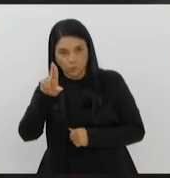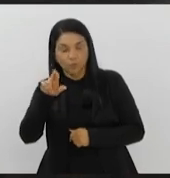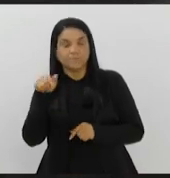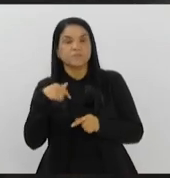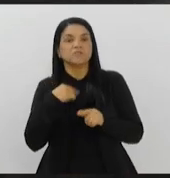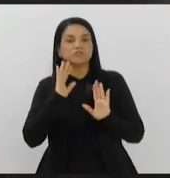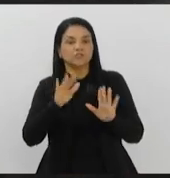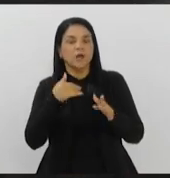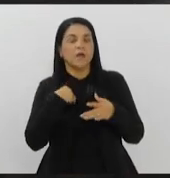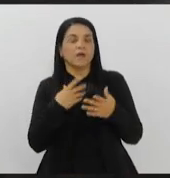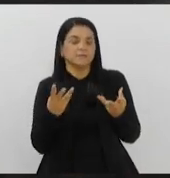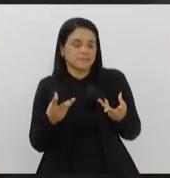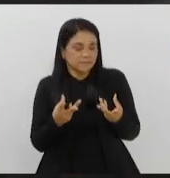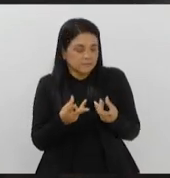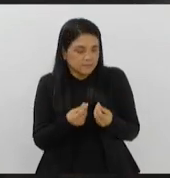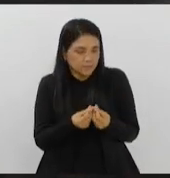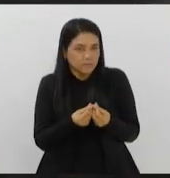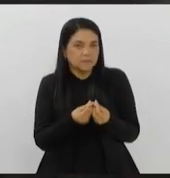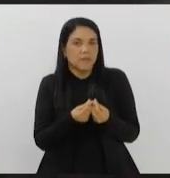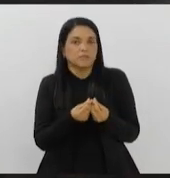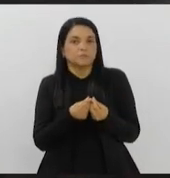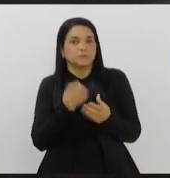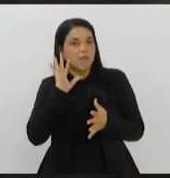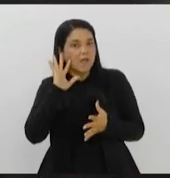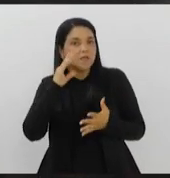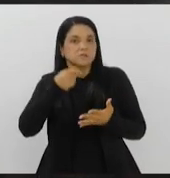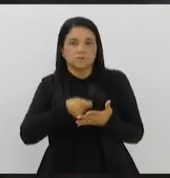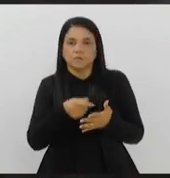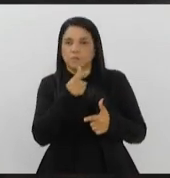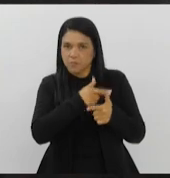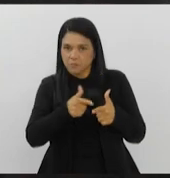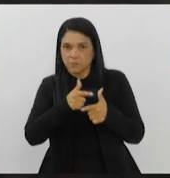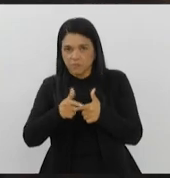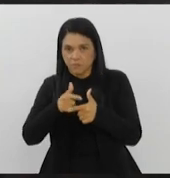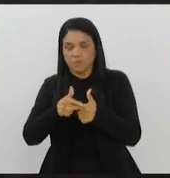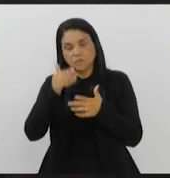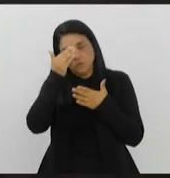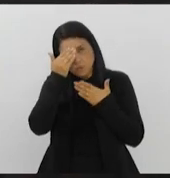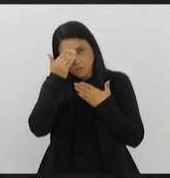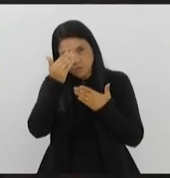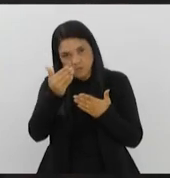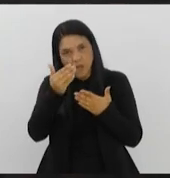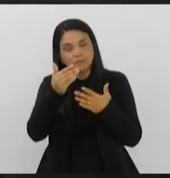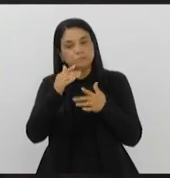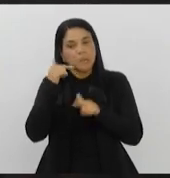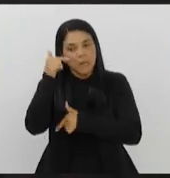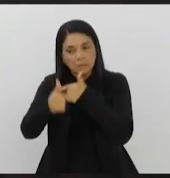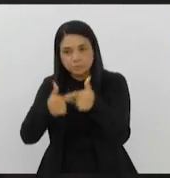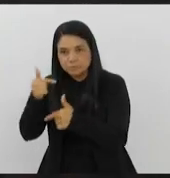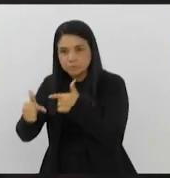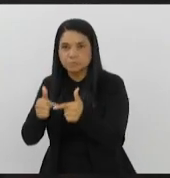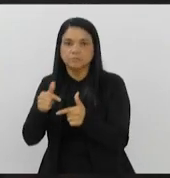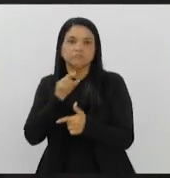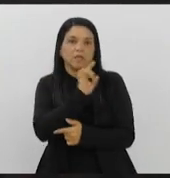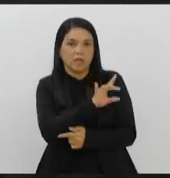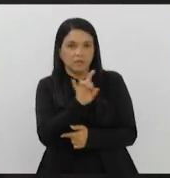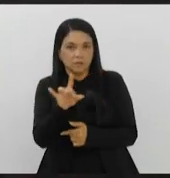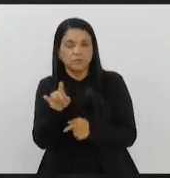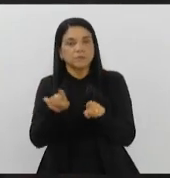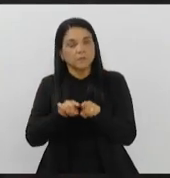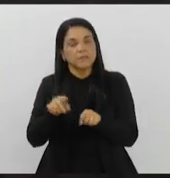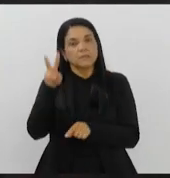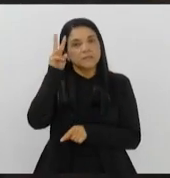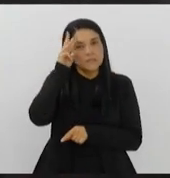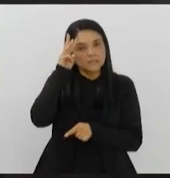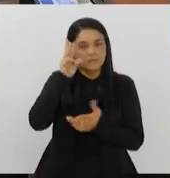está sensibilizado também em tentar equacionar o problema. Então, muito obrigado mais uma vez ao empenho de cada um de vocês. e com certeza na terça-feira